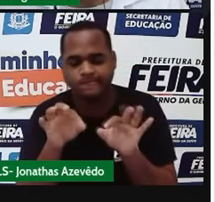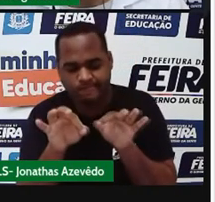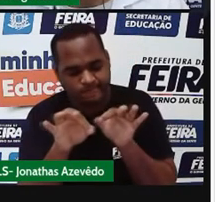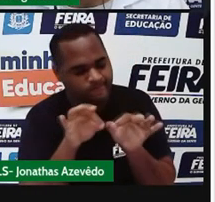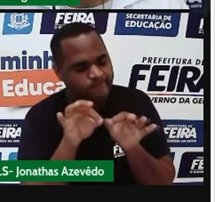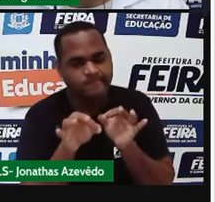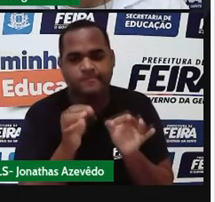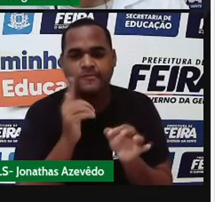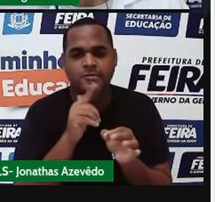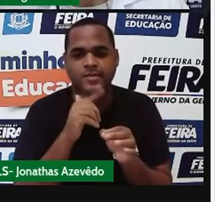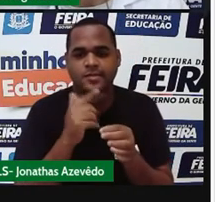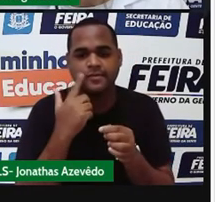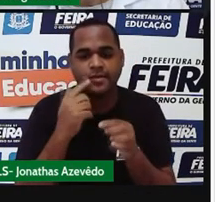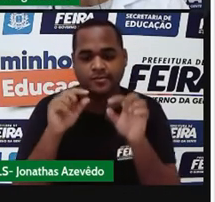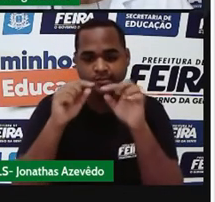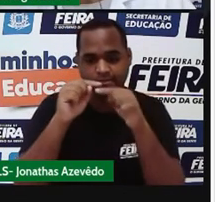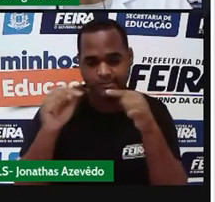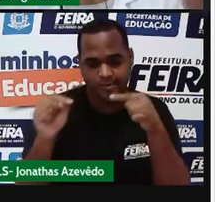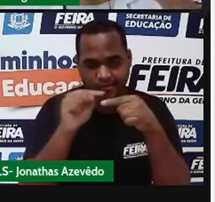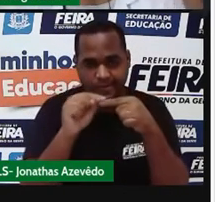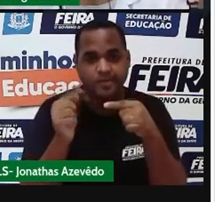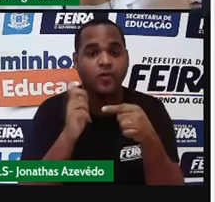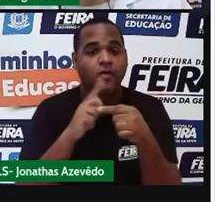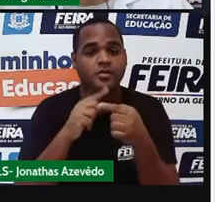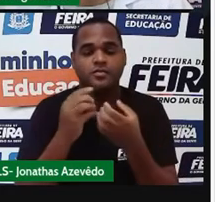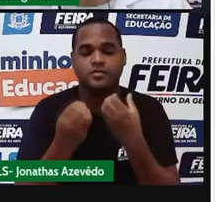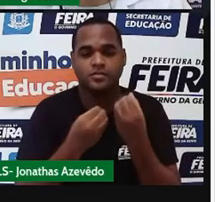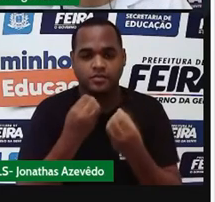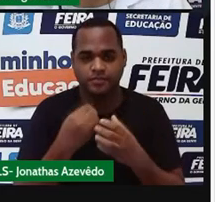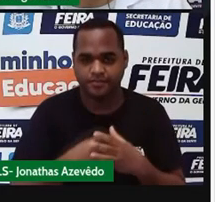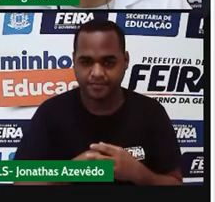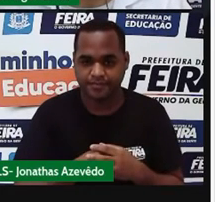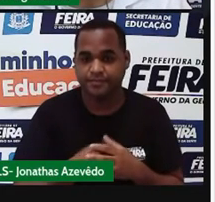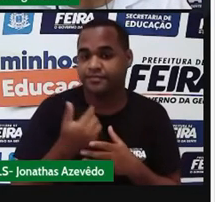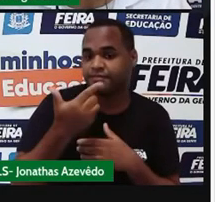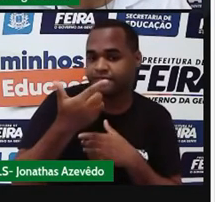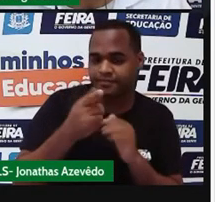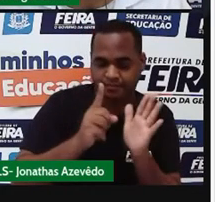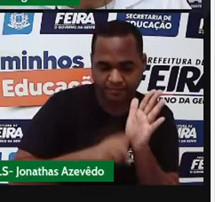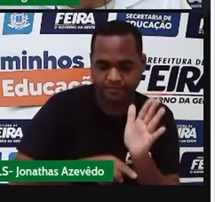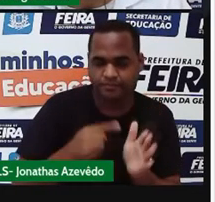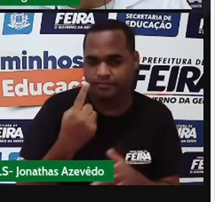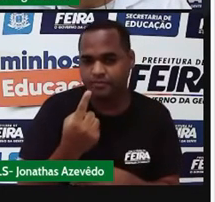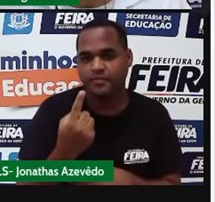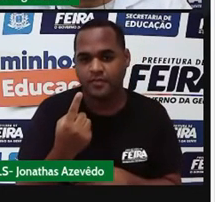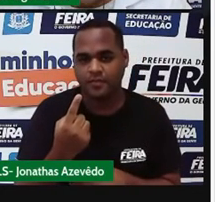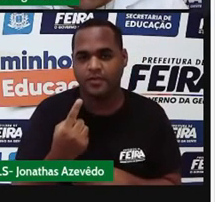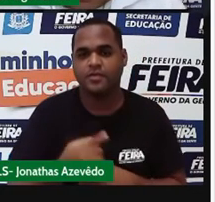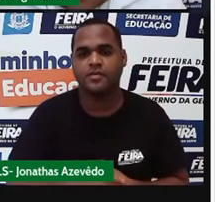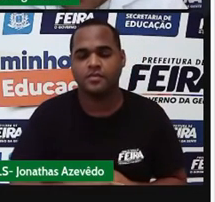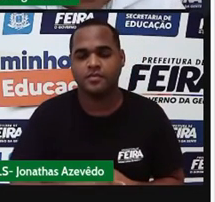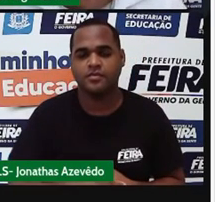a parte de cima e ali só agora a gente fazer 12 - 1